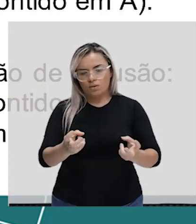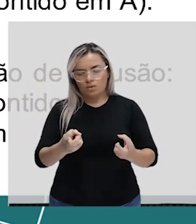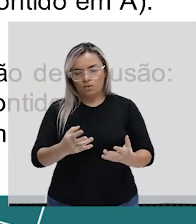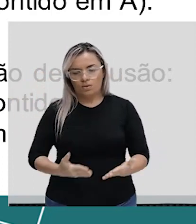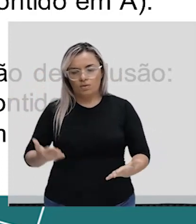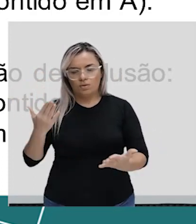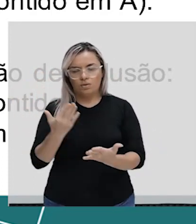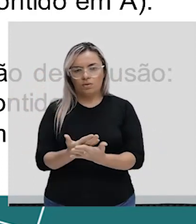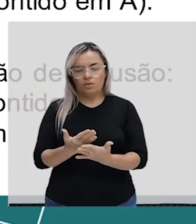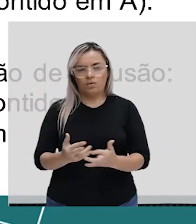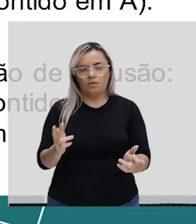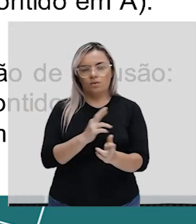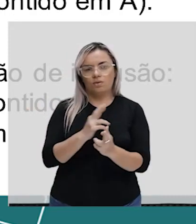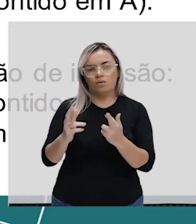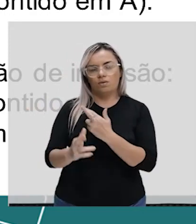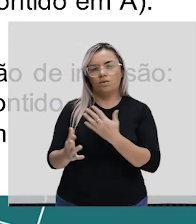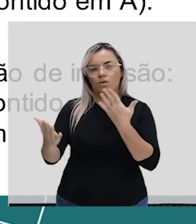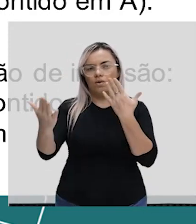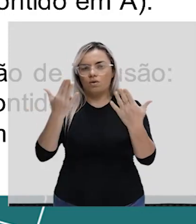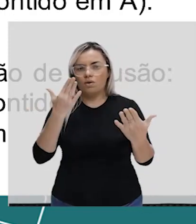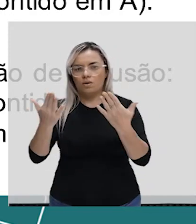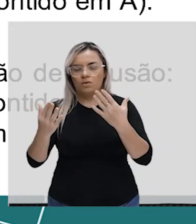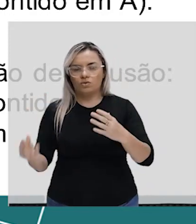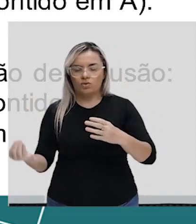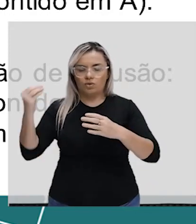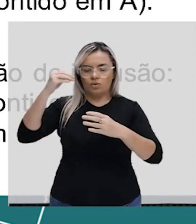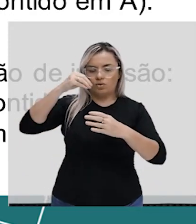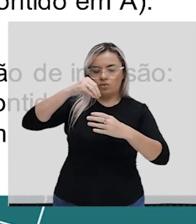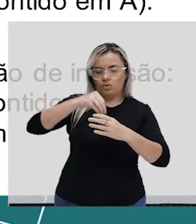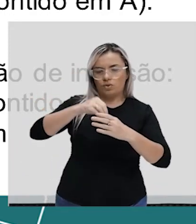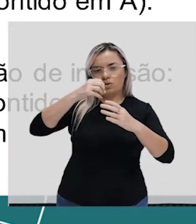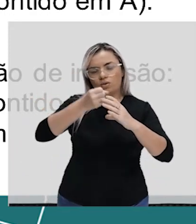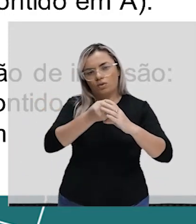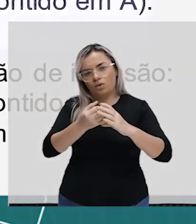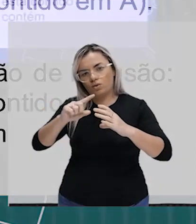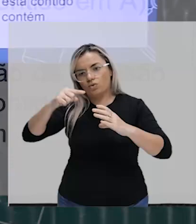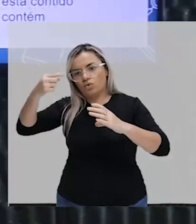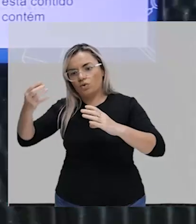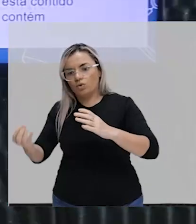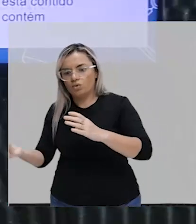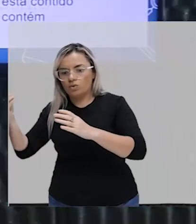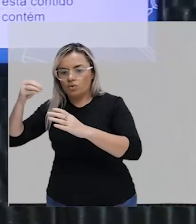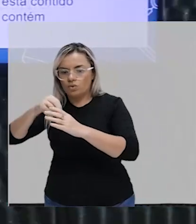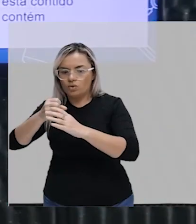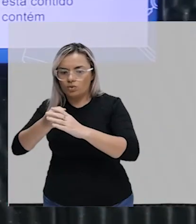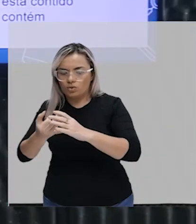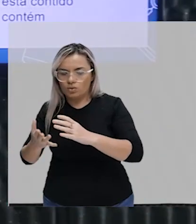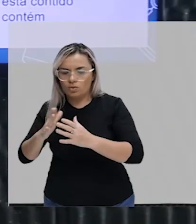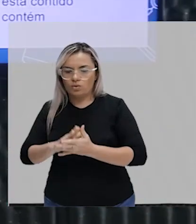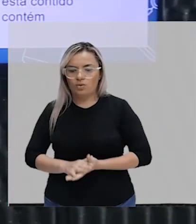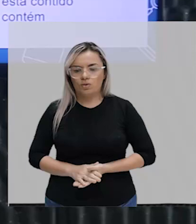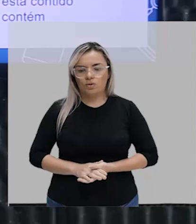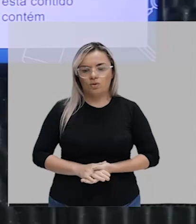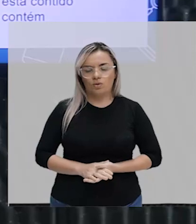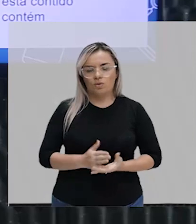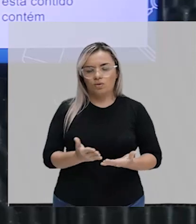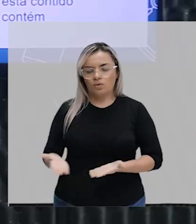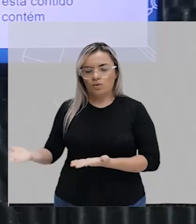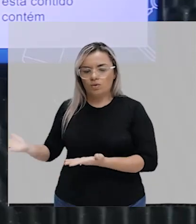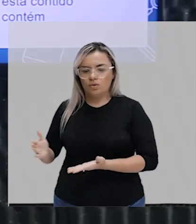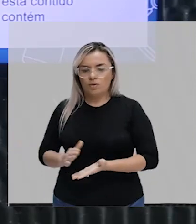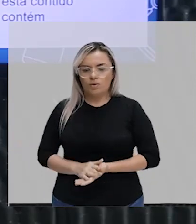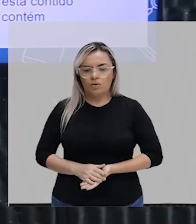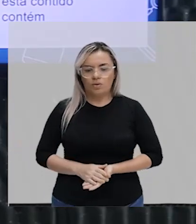com essa relação de inclusão, tá bom? E para essa relação de inclusão, tu tem 4 símbolos.